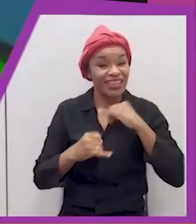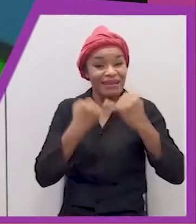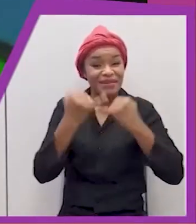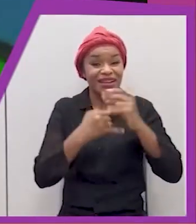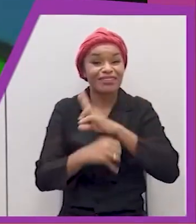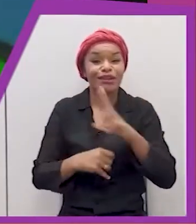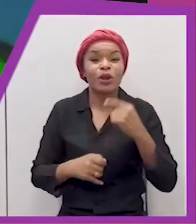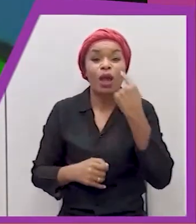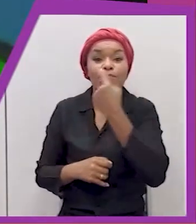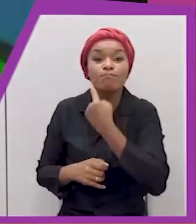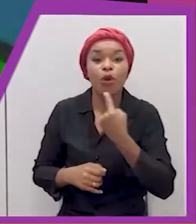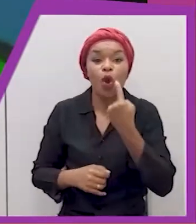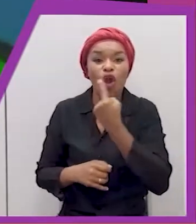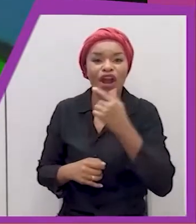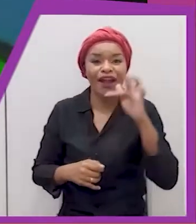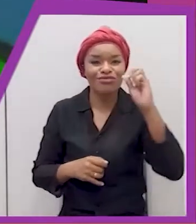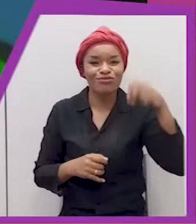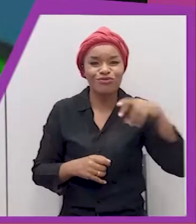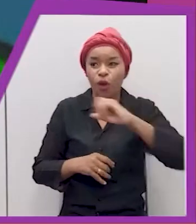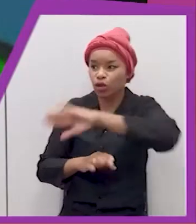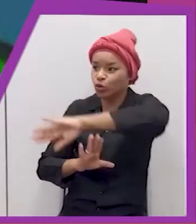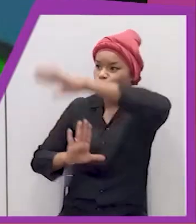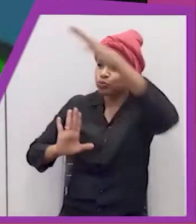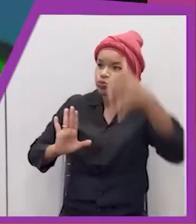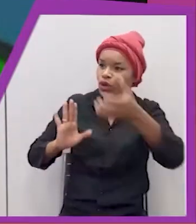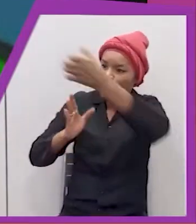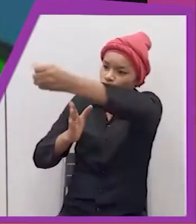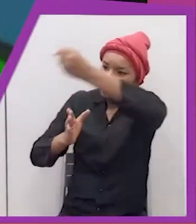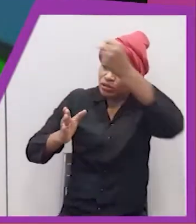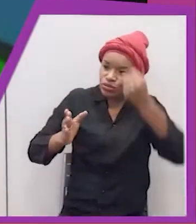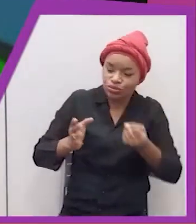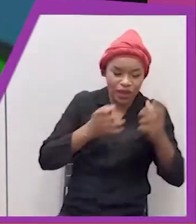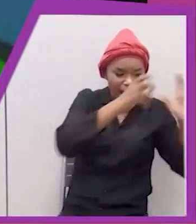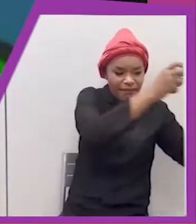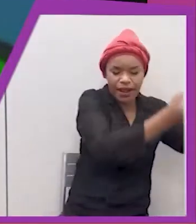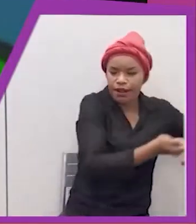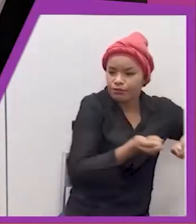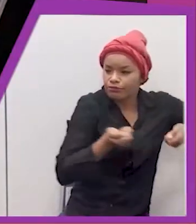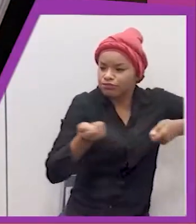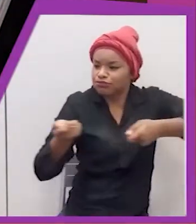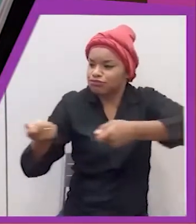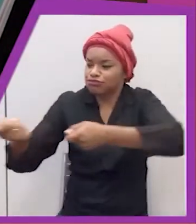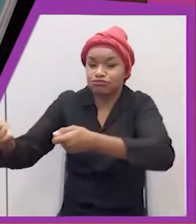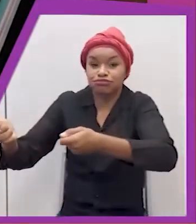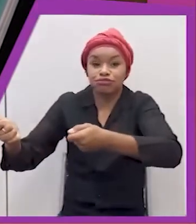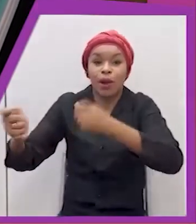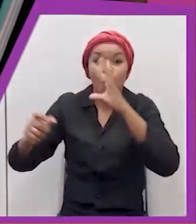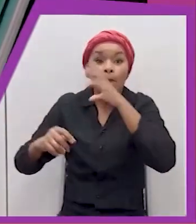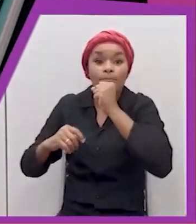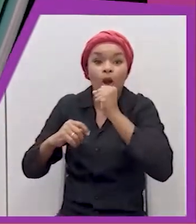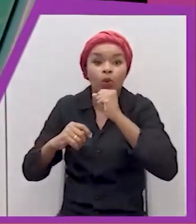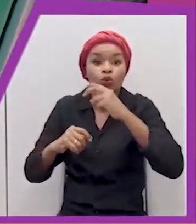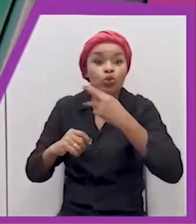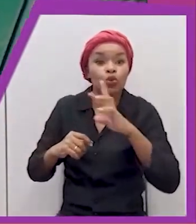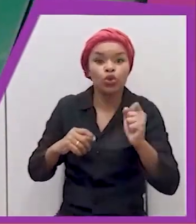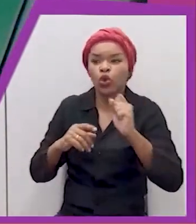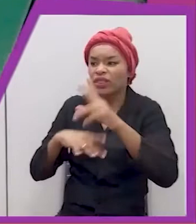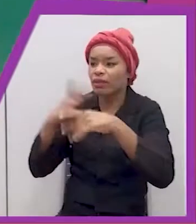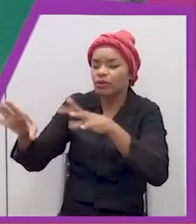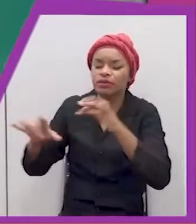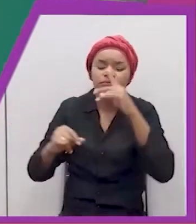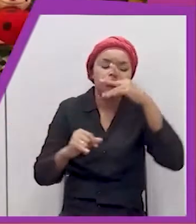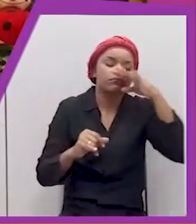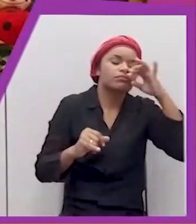eu fiquei ali do alto olhando os padeiros trabalhando e o que mais me impressionou foi quando eles colocavam a lenha em